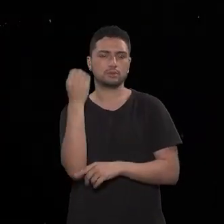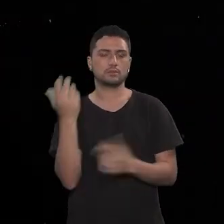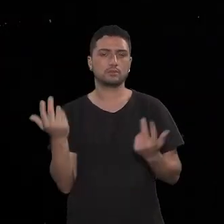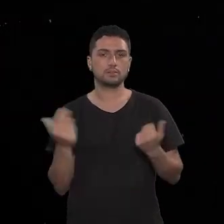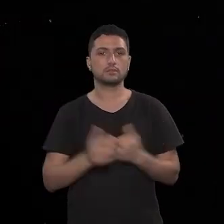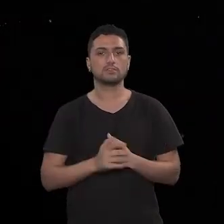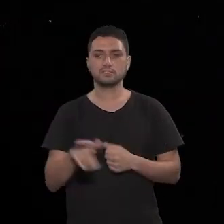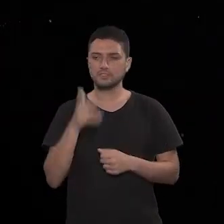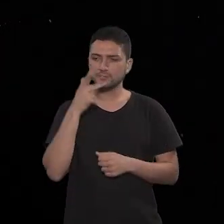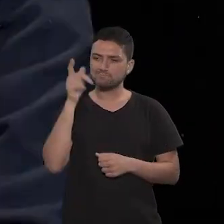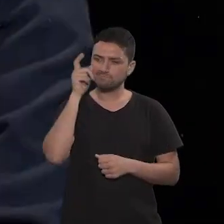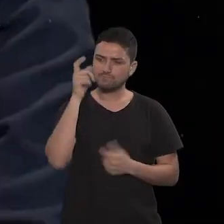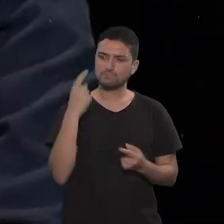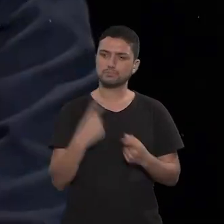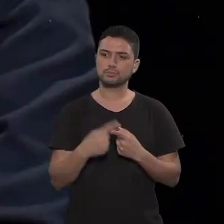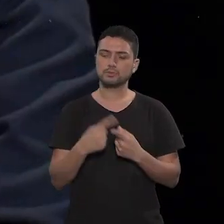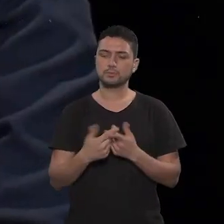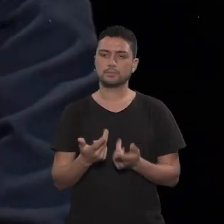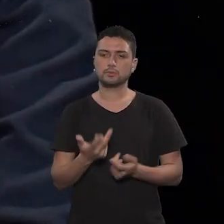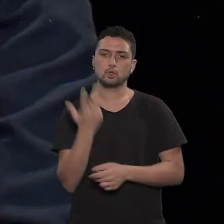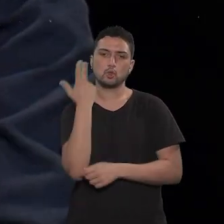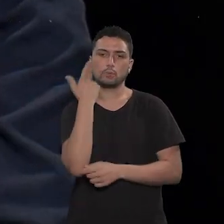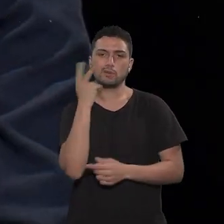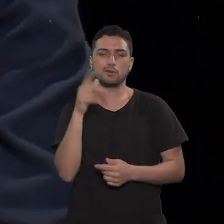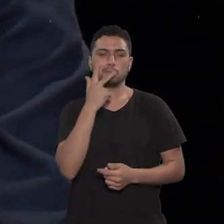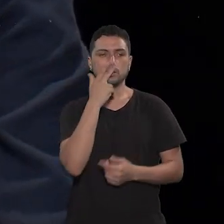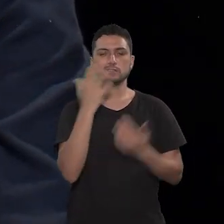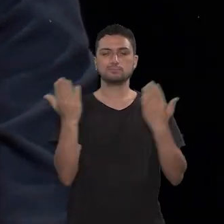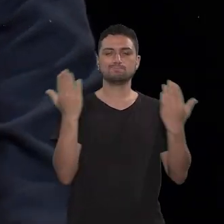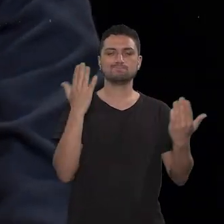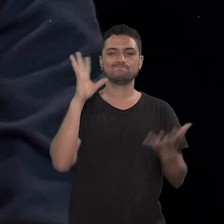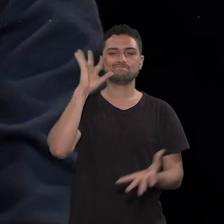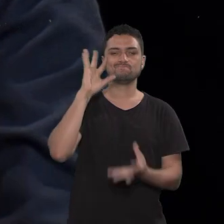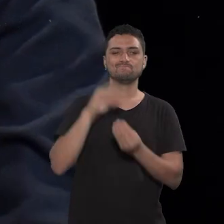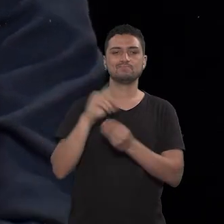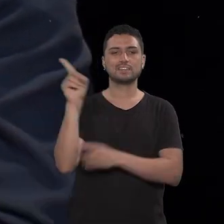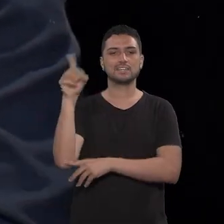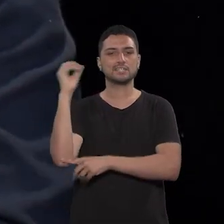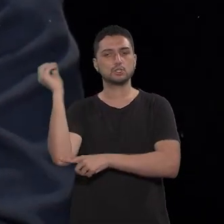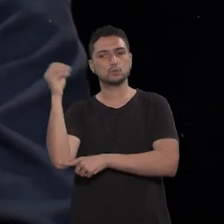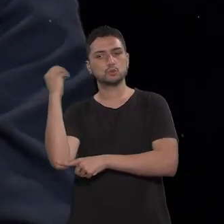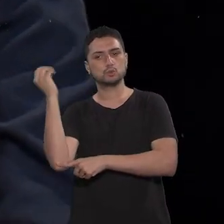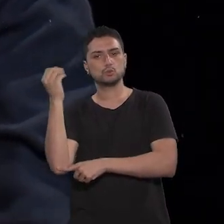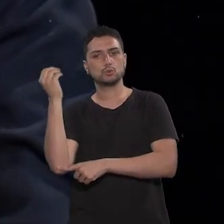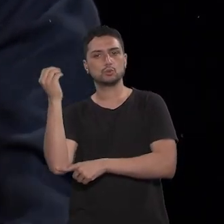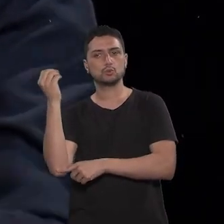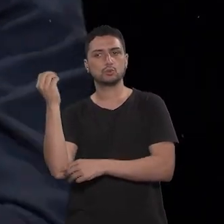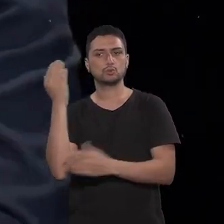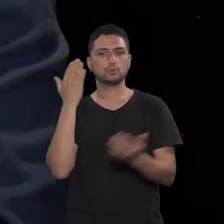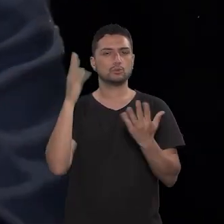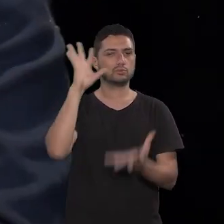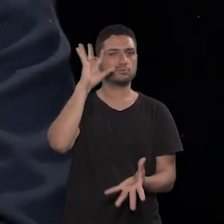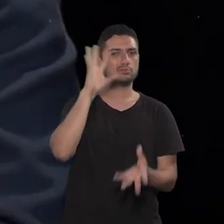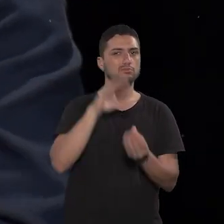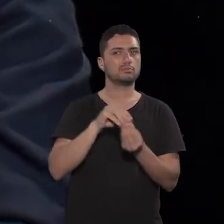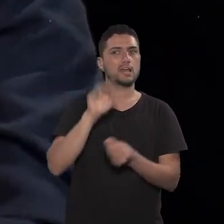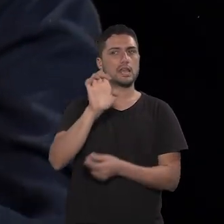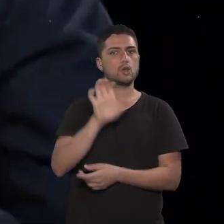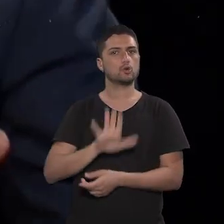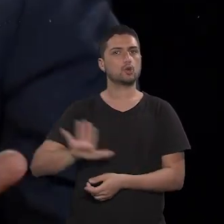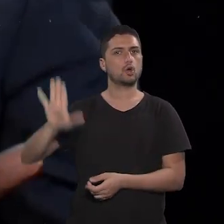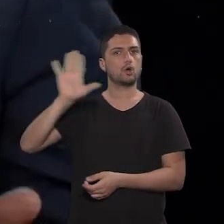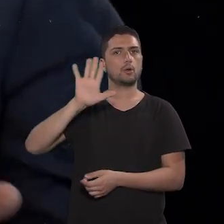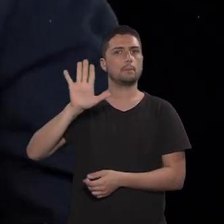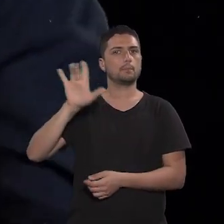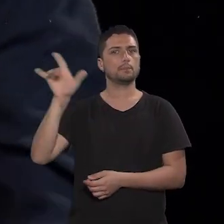Carnaval de Porto Alegre. Né? Isso que você está falando é muito interessante, porque costumeiramente a gente associa Rio Grande do Sul